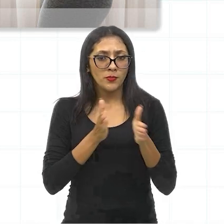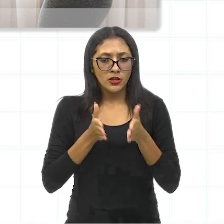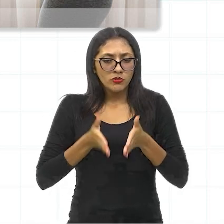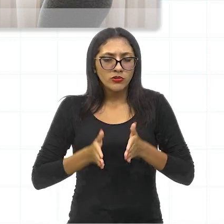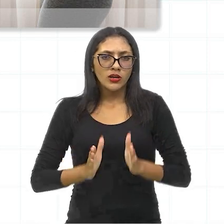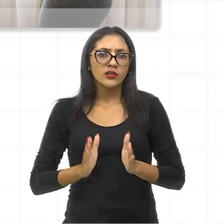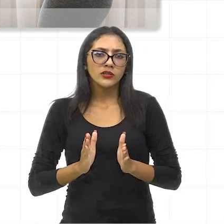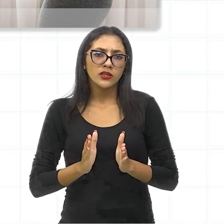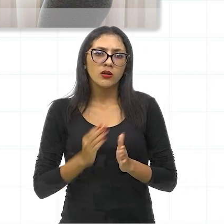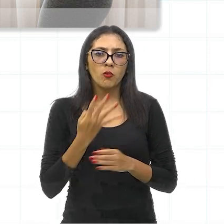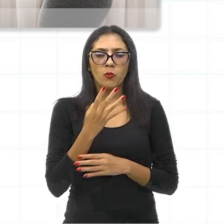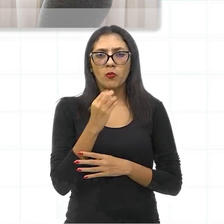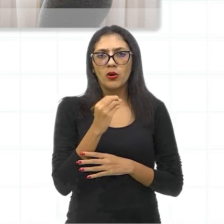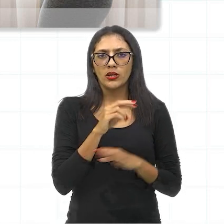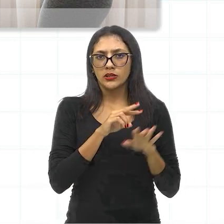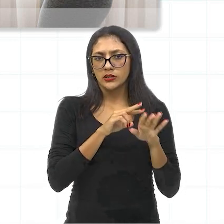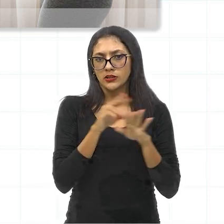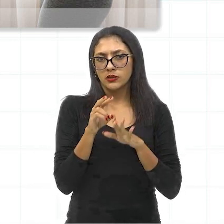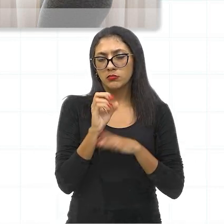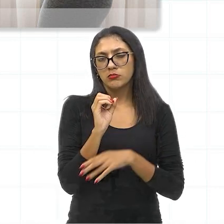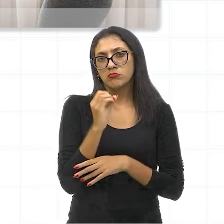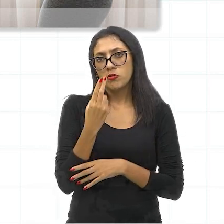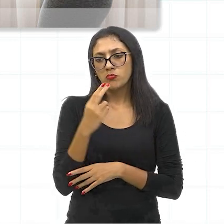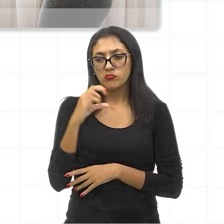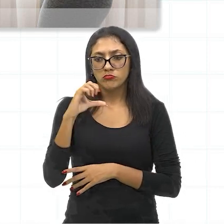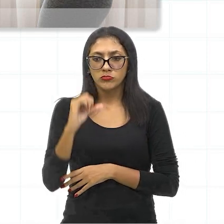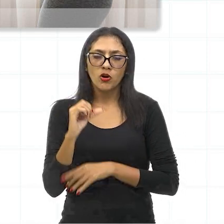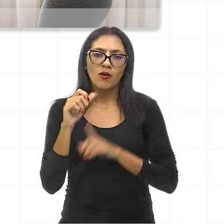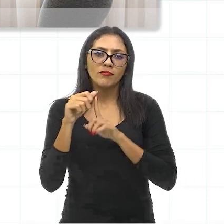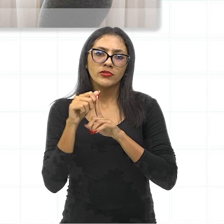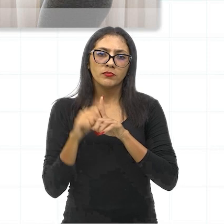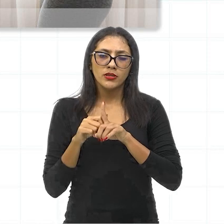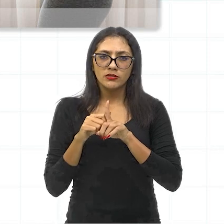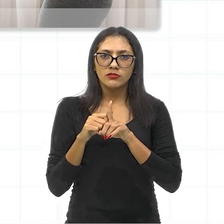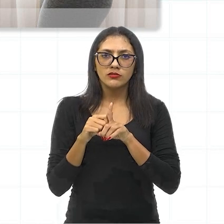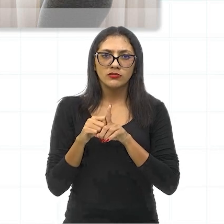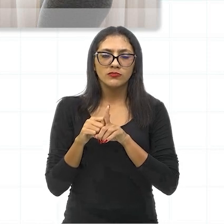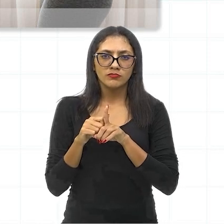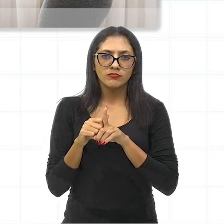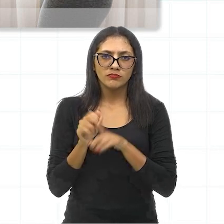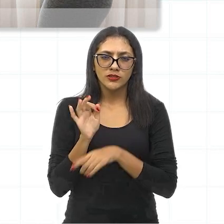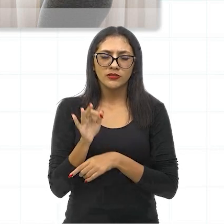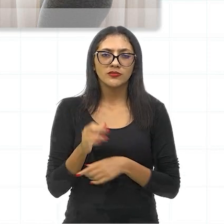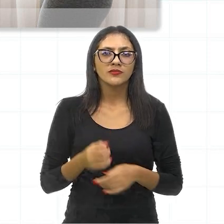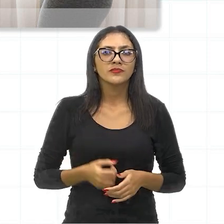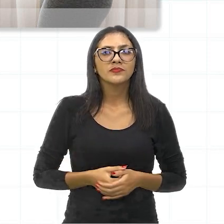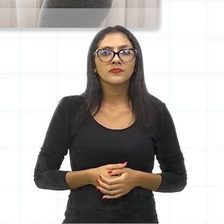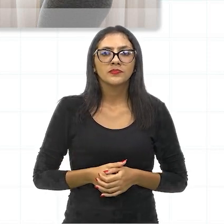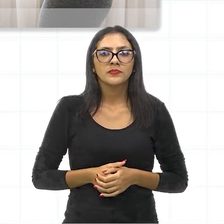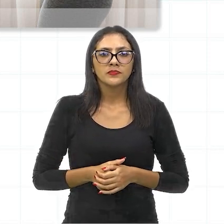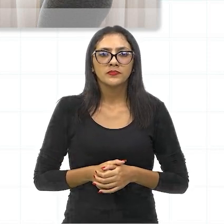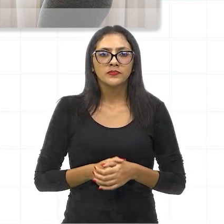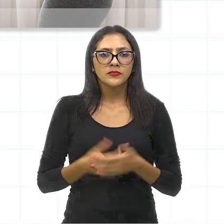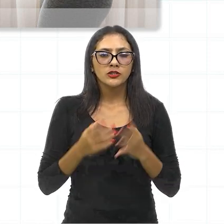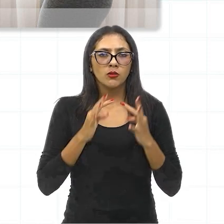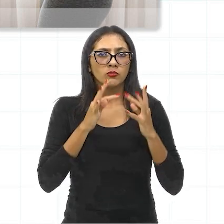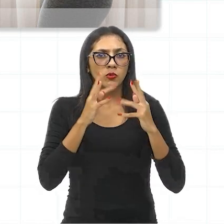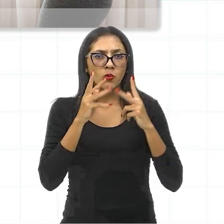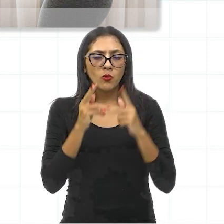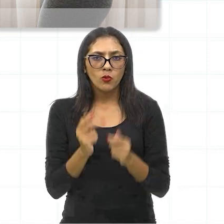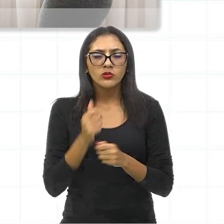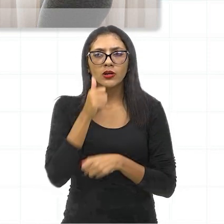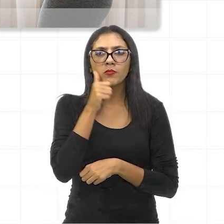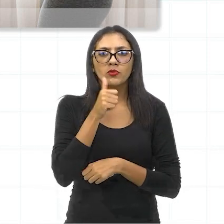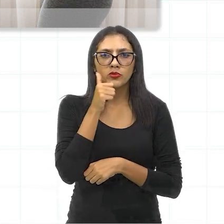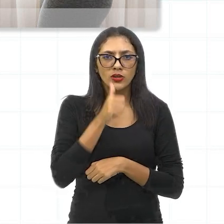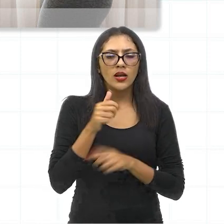40 semanas ou 9 meses, contados a partir da última menstruação, certo? Então, toda a mulher, né, que está